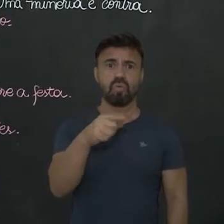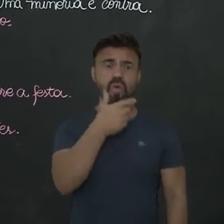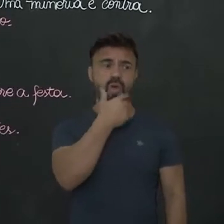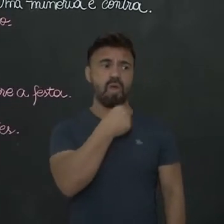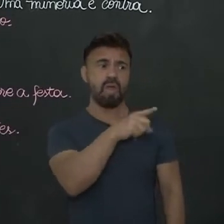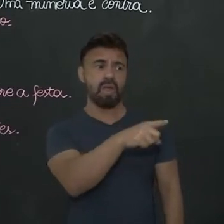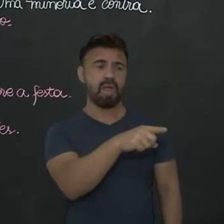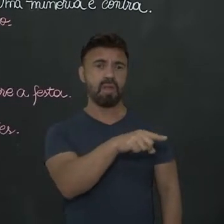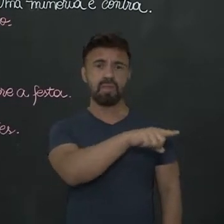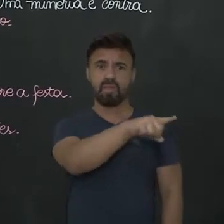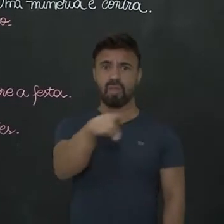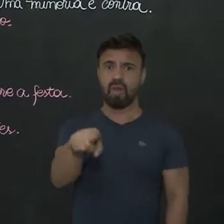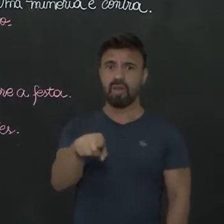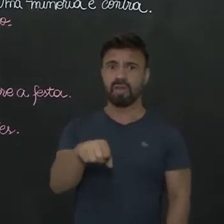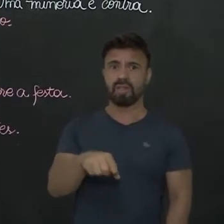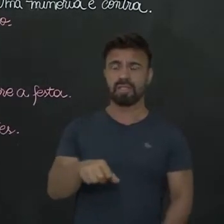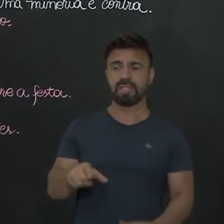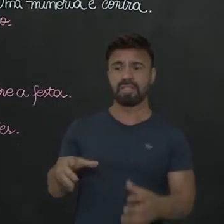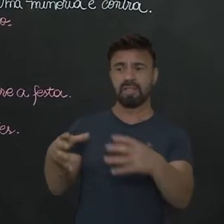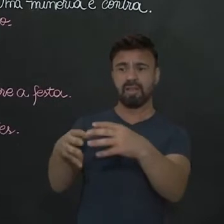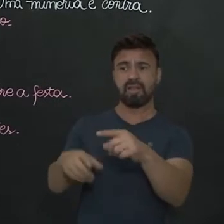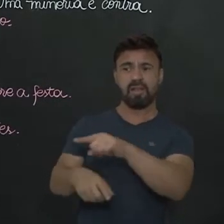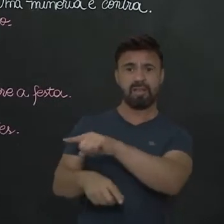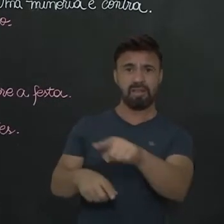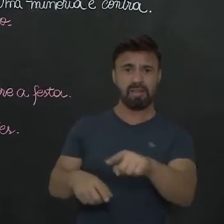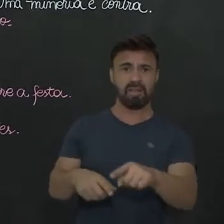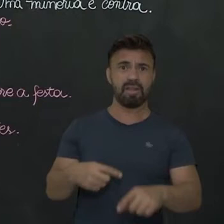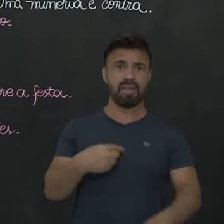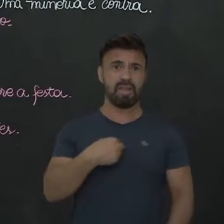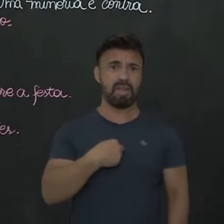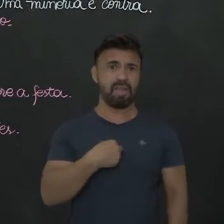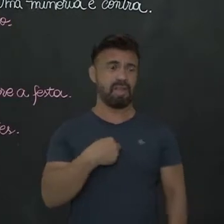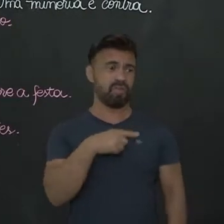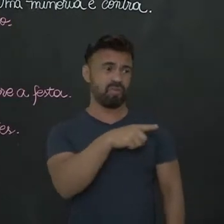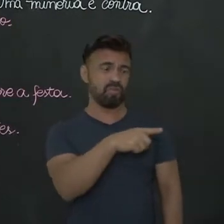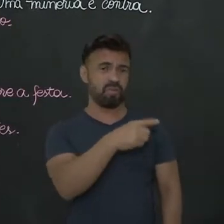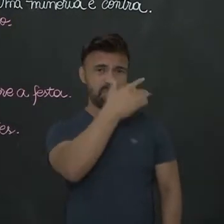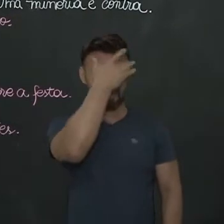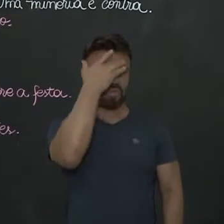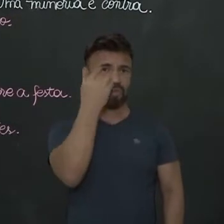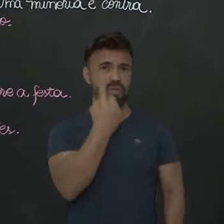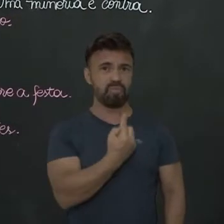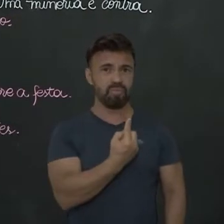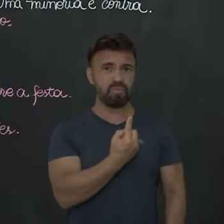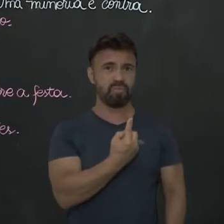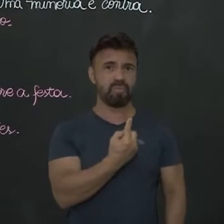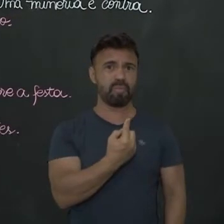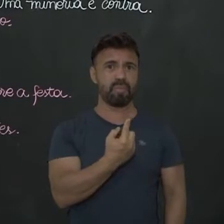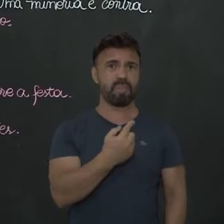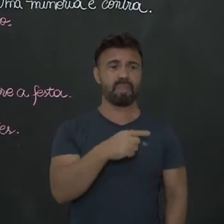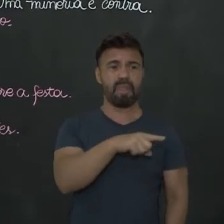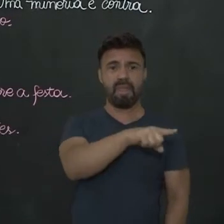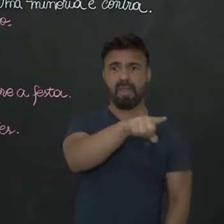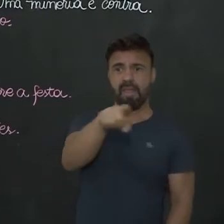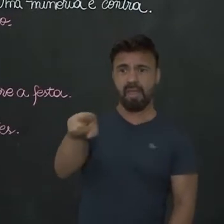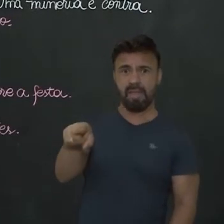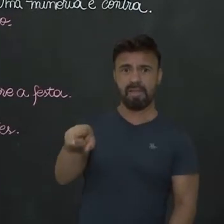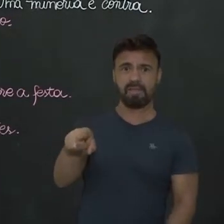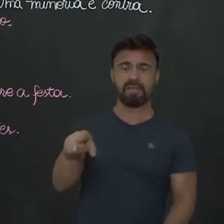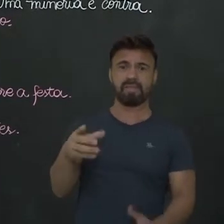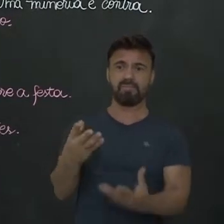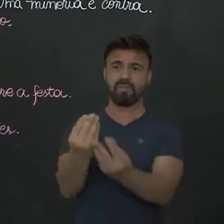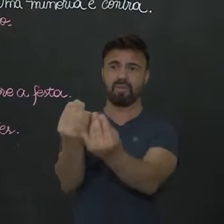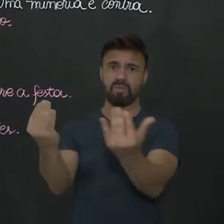vós, eles, que são as pessoas do discurso. Eu, tu, ele, as pessoas do singular, nós, vós, eles, as pessoas